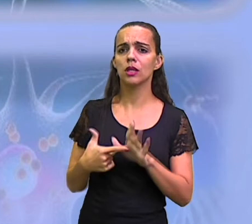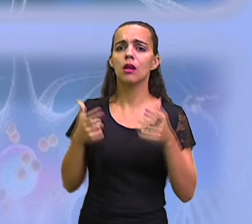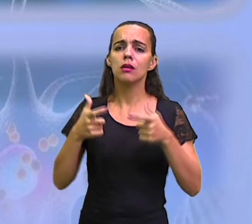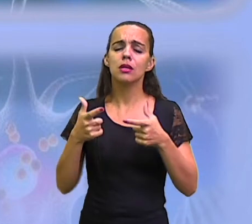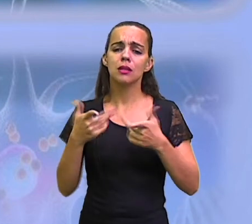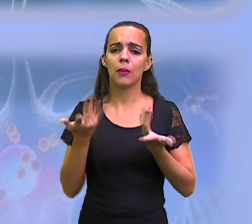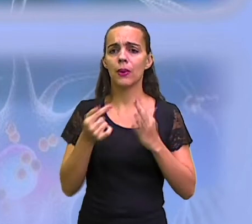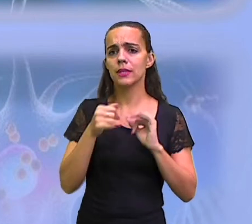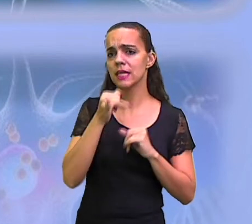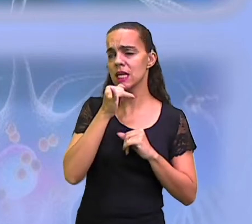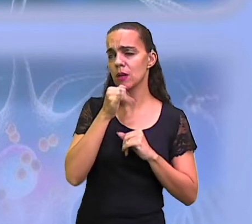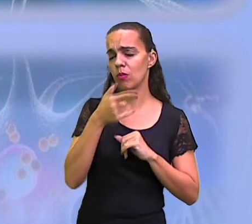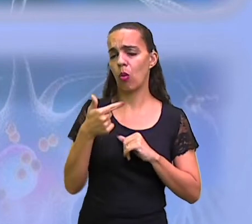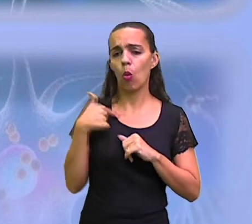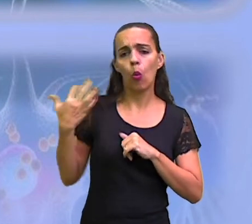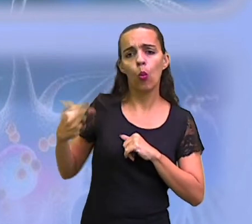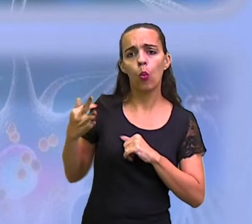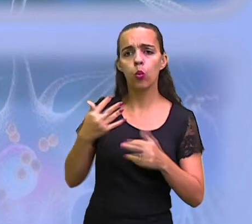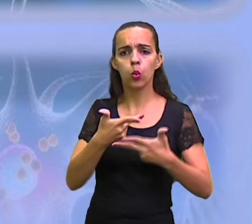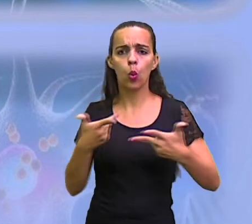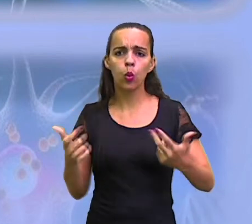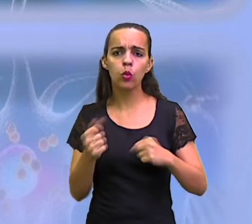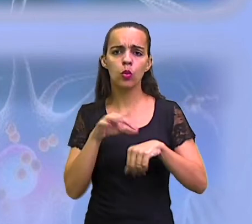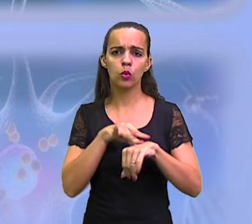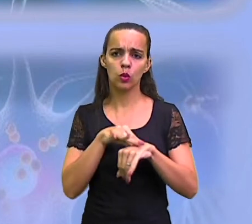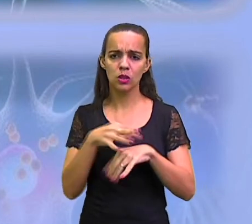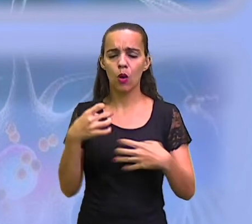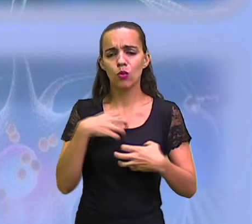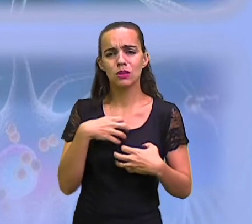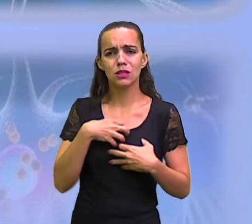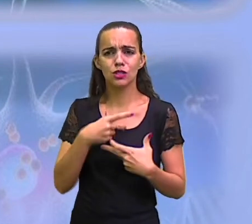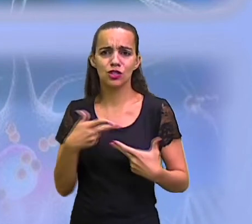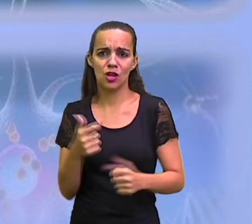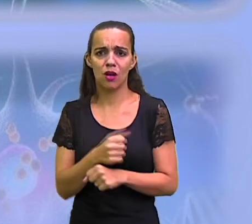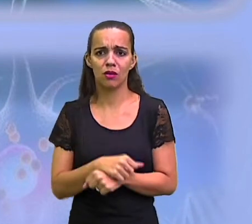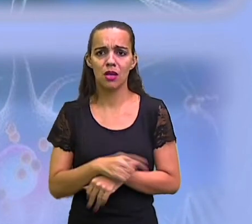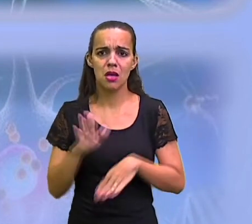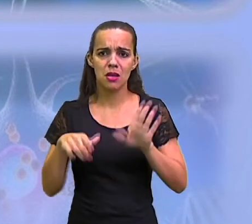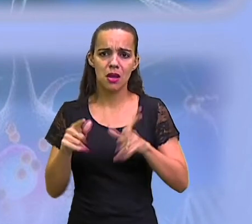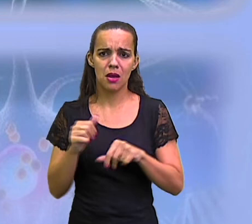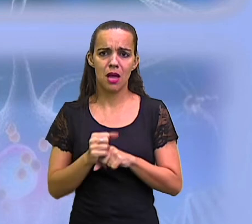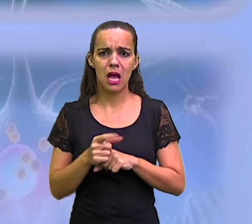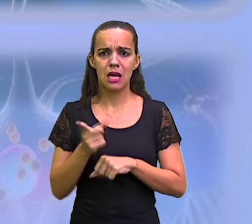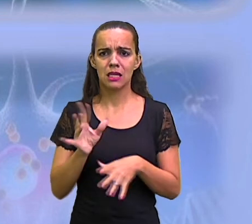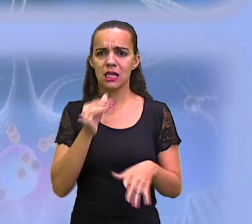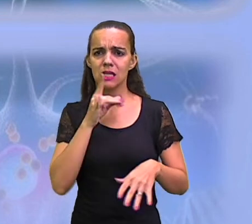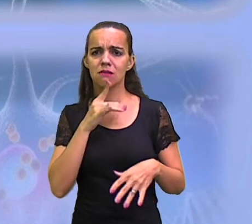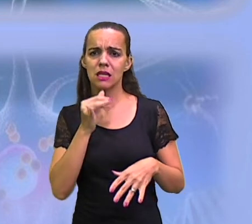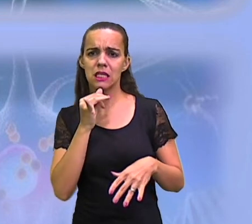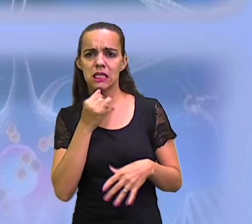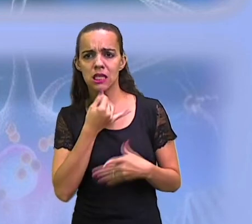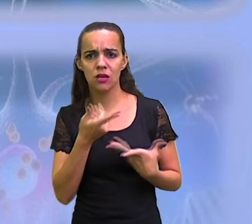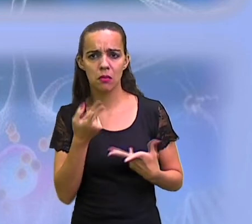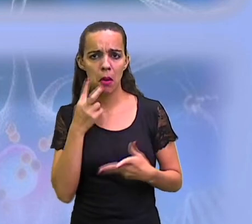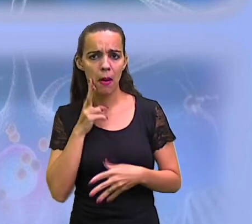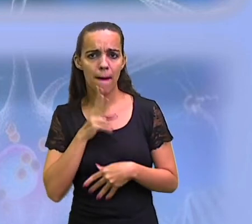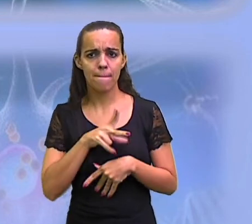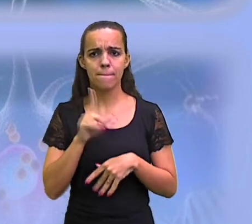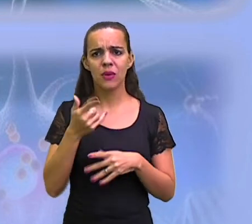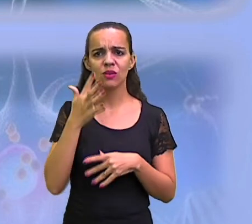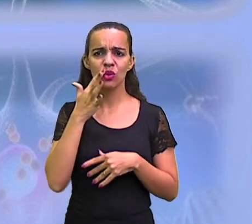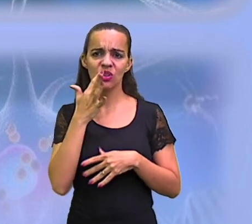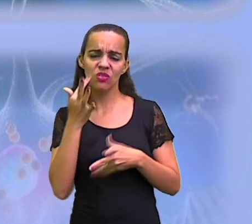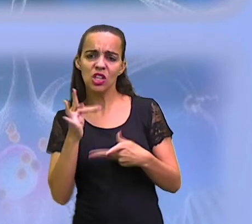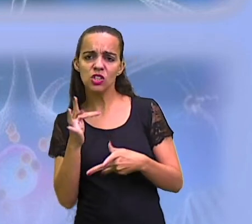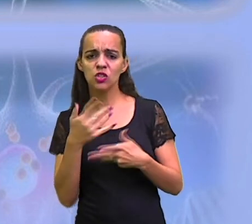ela precisa de um tratamento, que ela está com algum sintoma. Às vezes está chateada, irritada, passa-se ali como se fosse um dentinho,